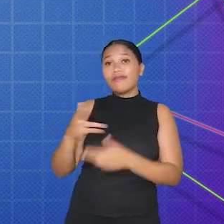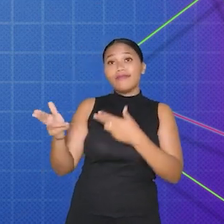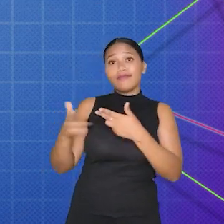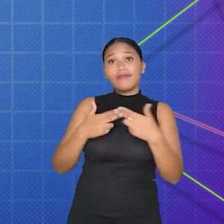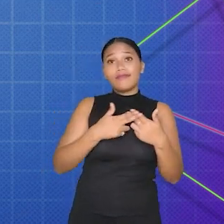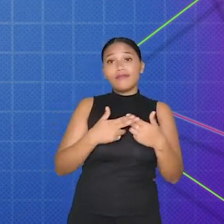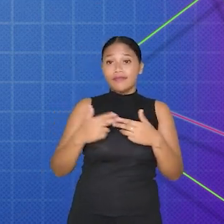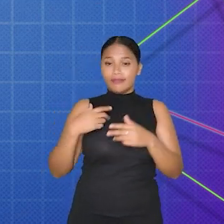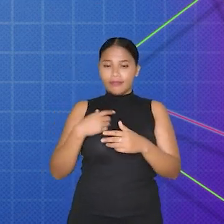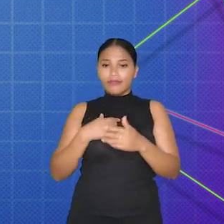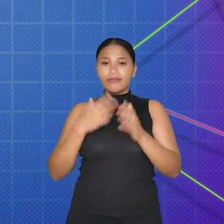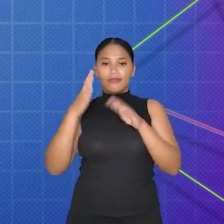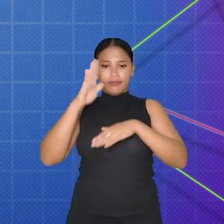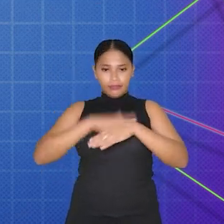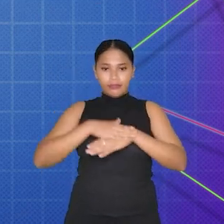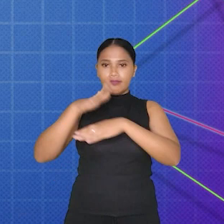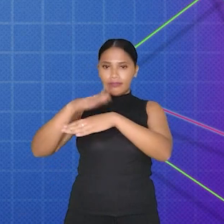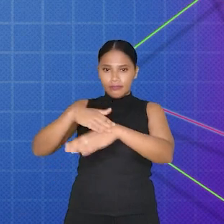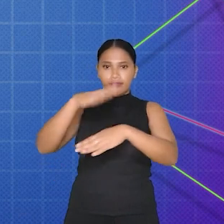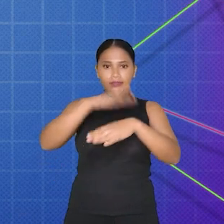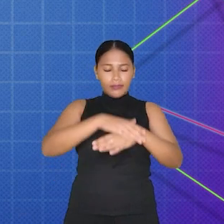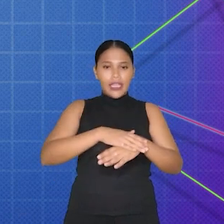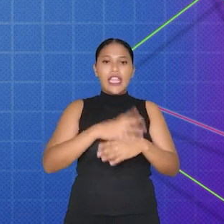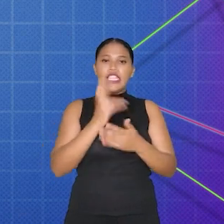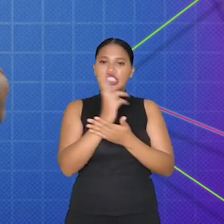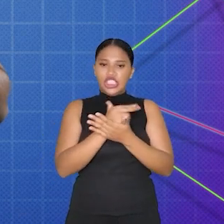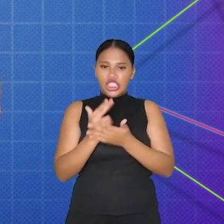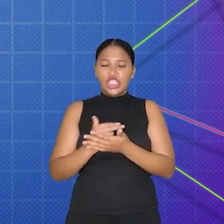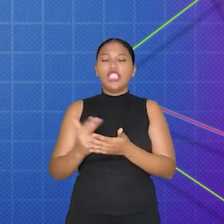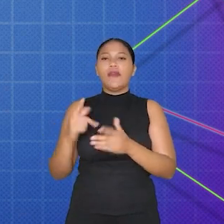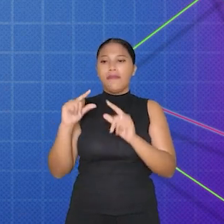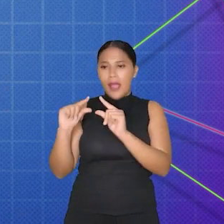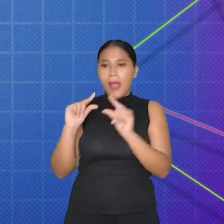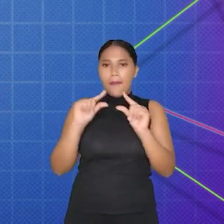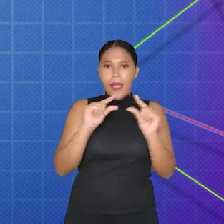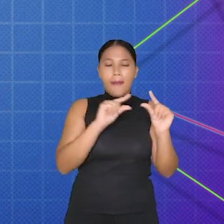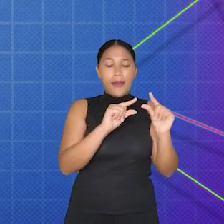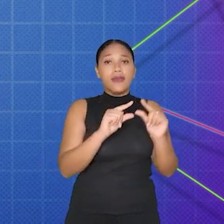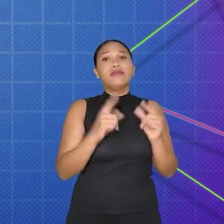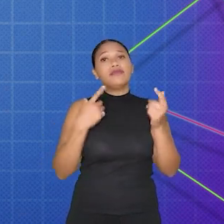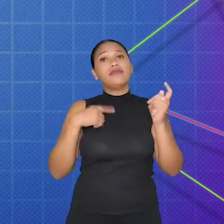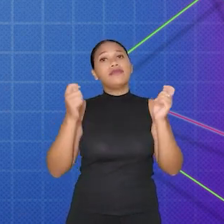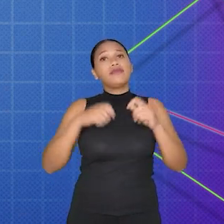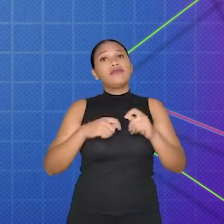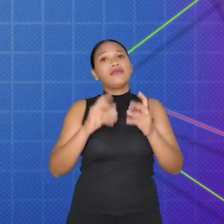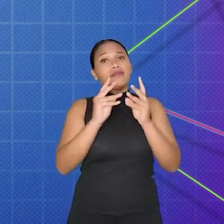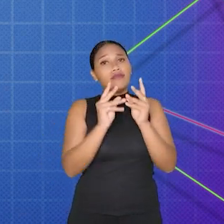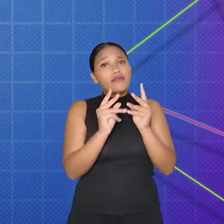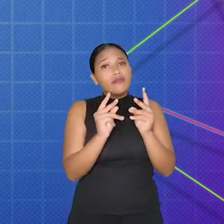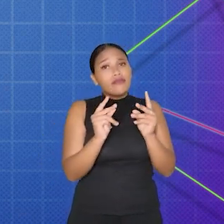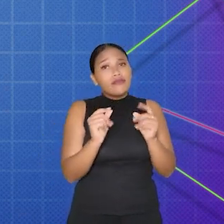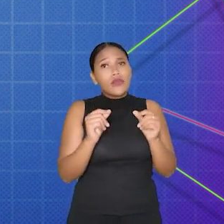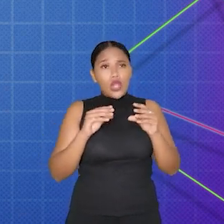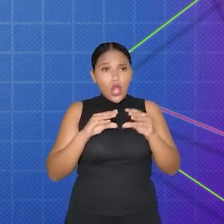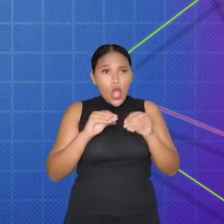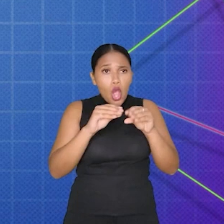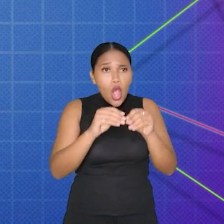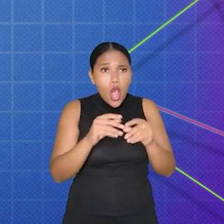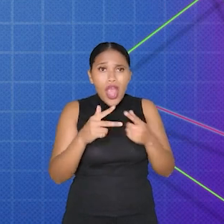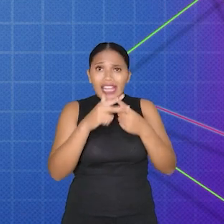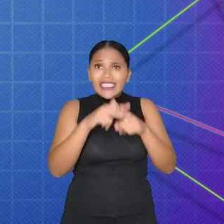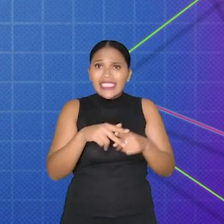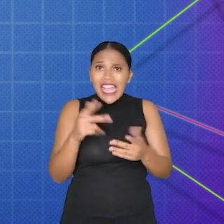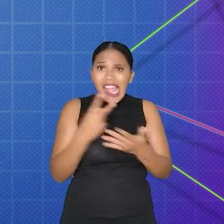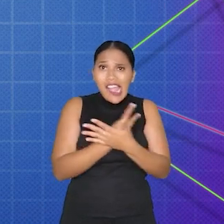pixel é desenhado individualmente, a pixel art é facilmente editável, o que pode acelerar o processo de desenvolvimento e até mesmo